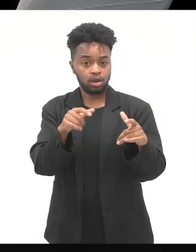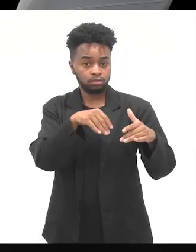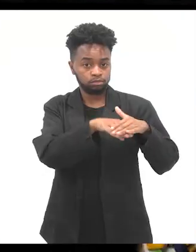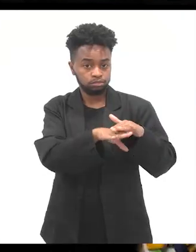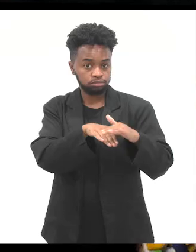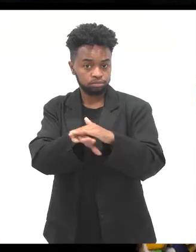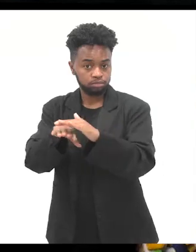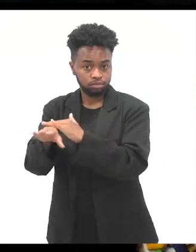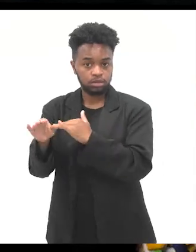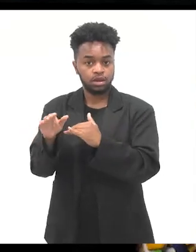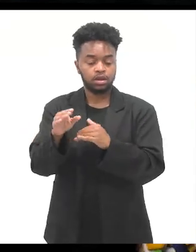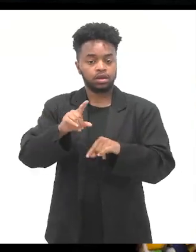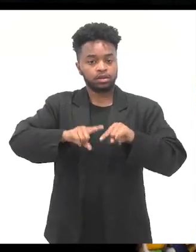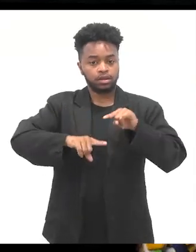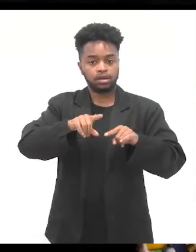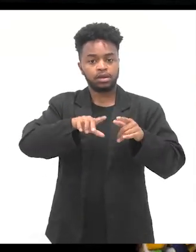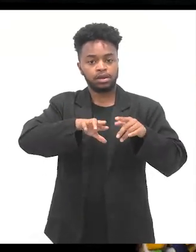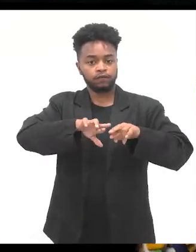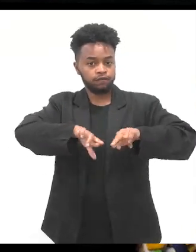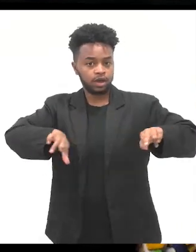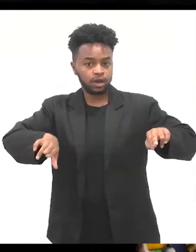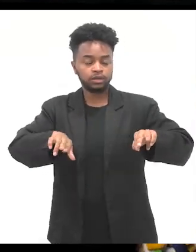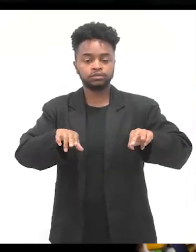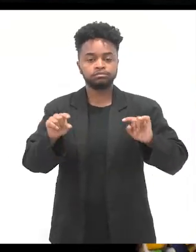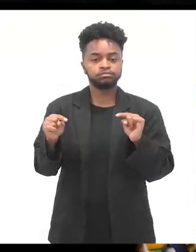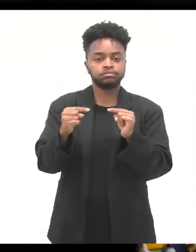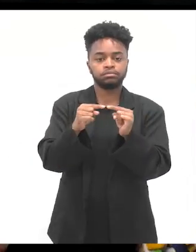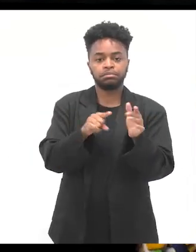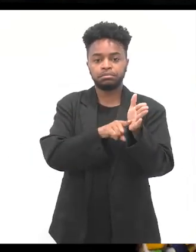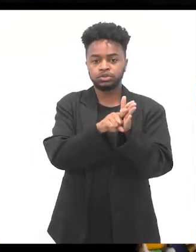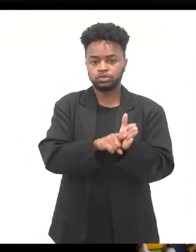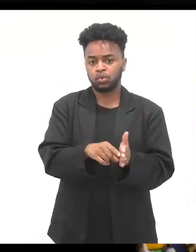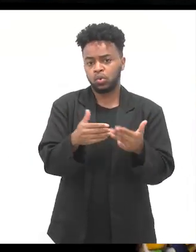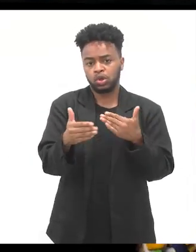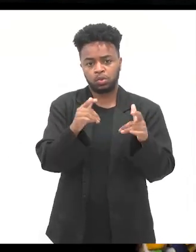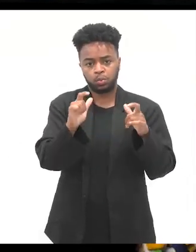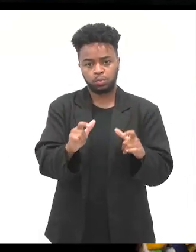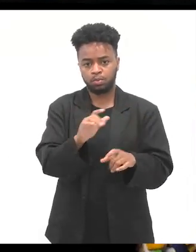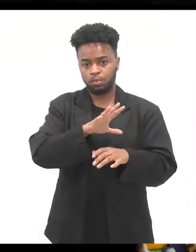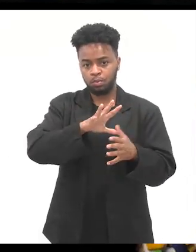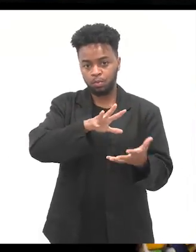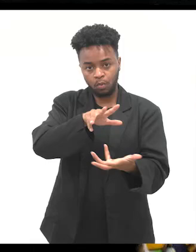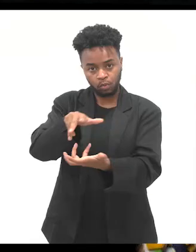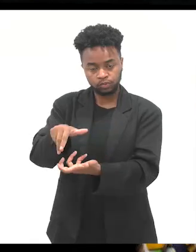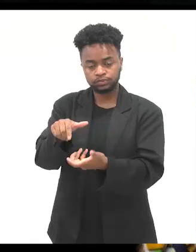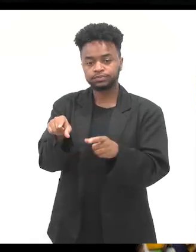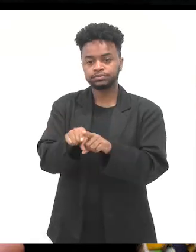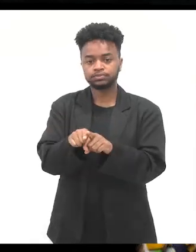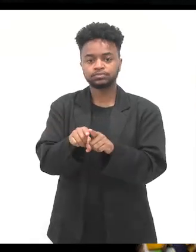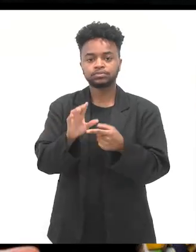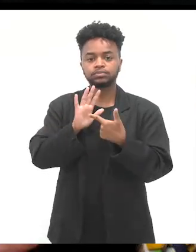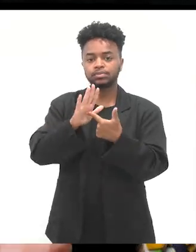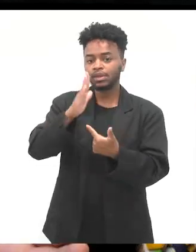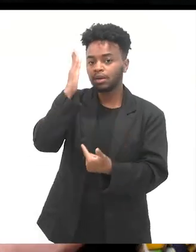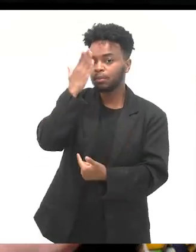repositórios, eles servem para pesquisadores do mundo inteiro e, assim, é um testemunho do que era